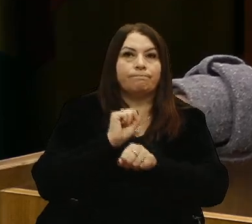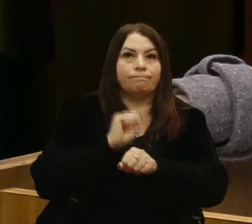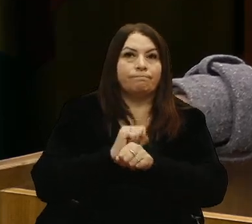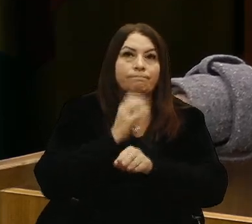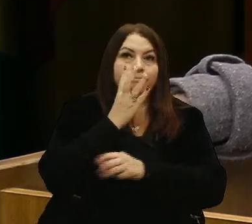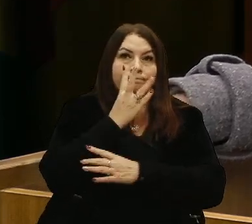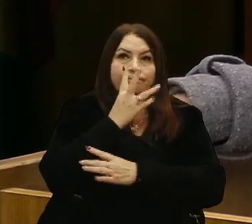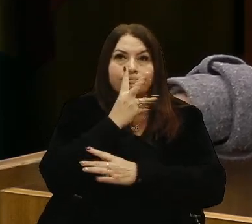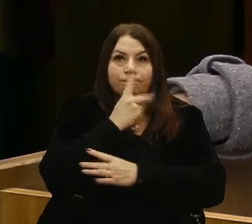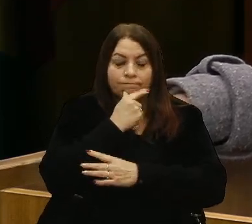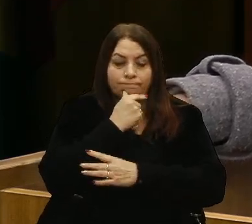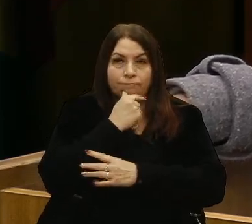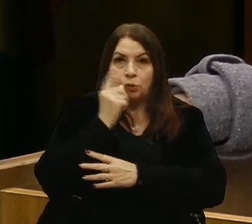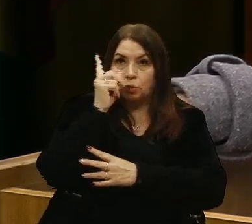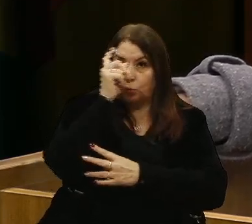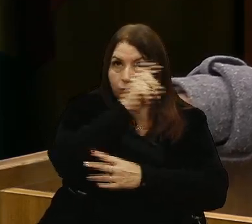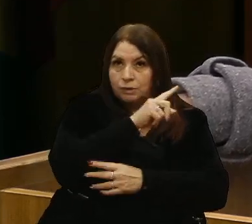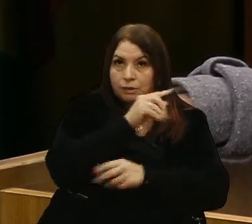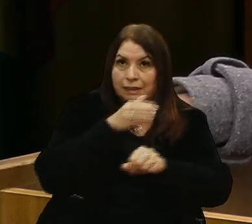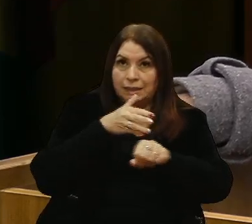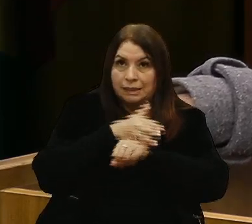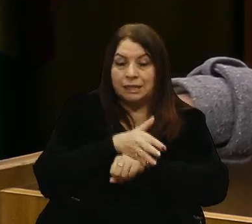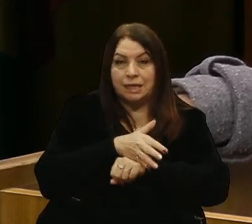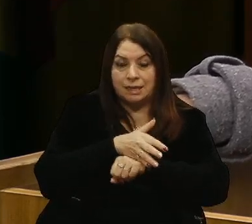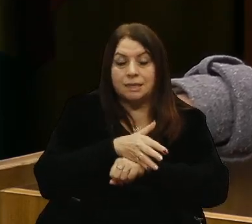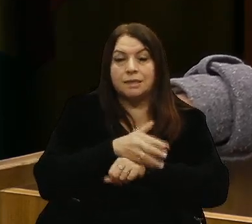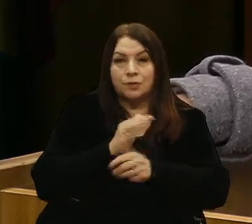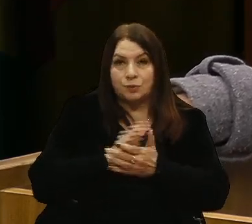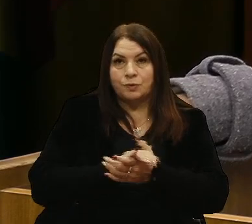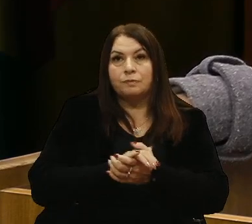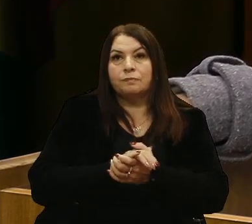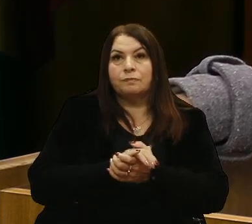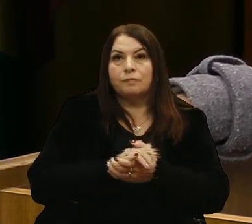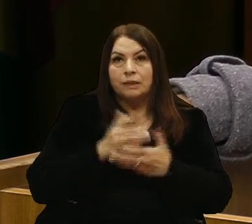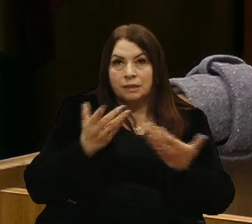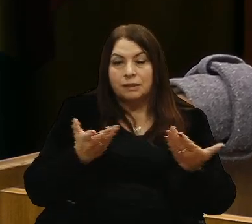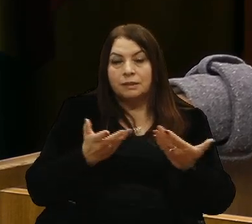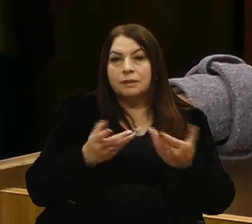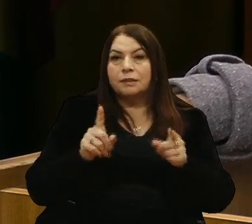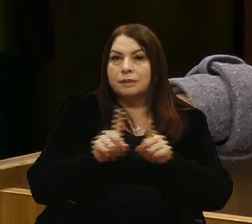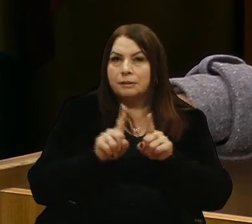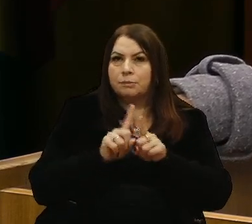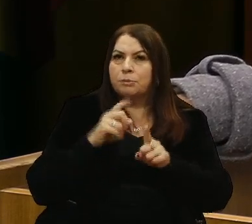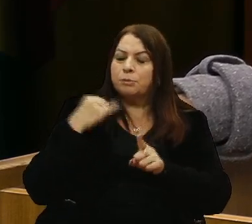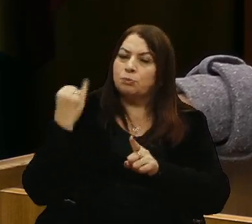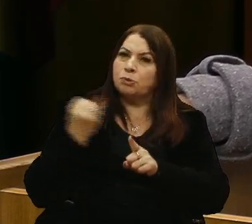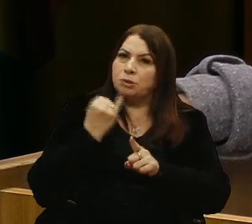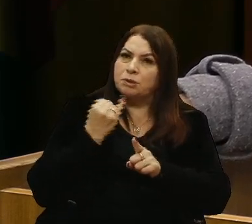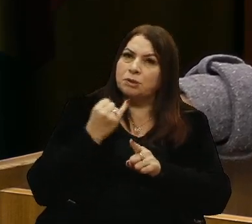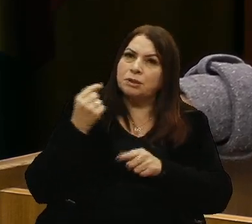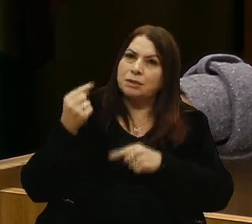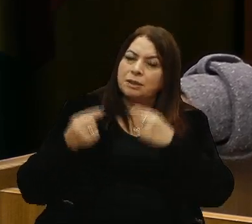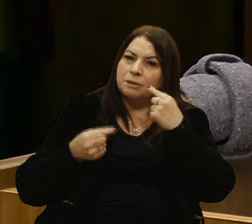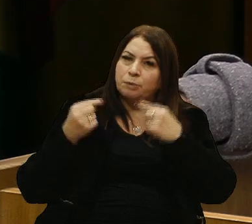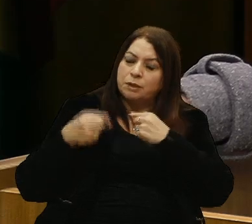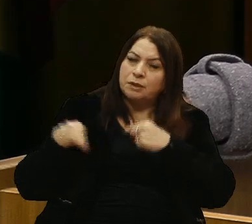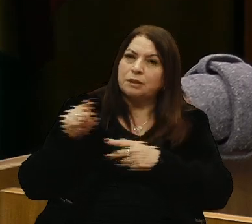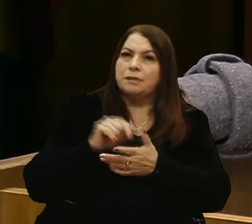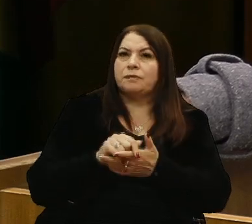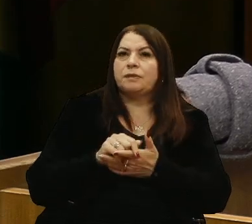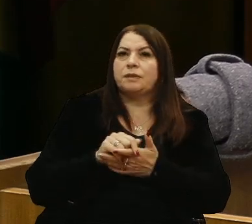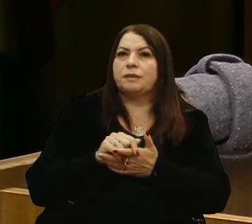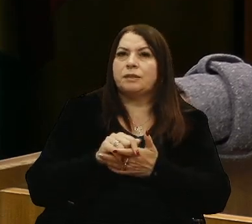longa, uma dificuldade de acesso muito longo. Então, é também importante a gente debater